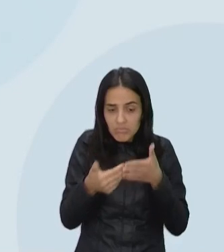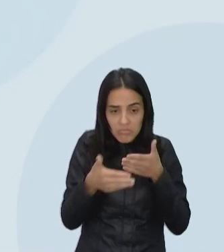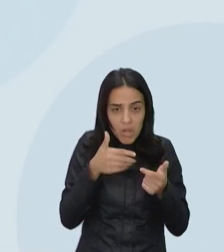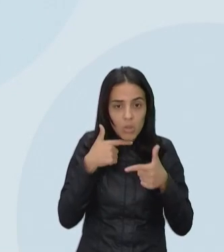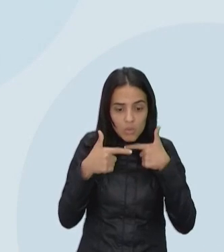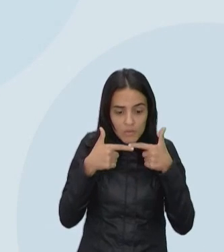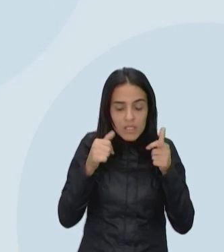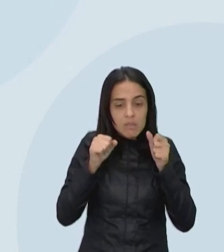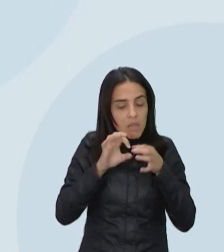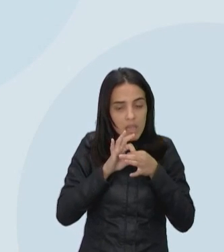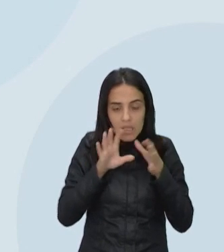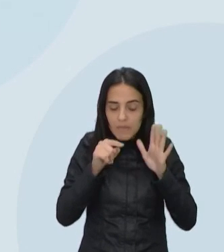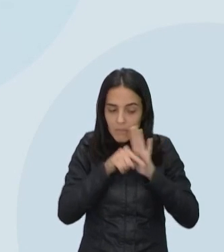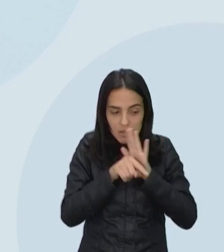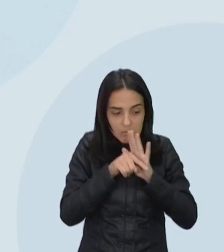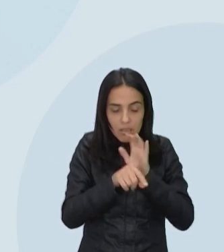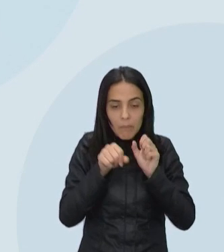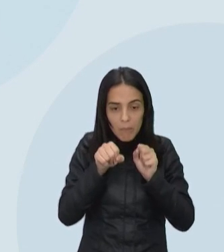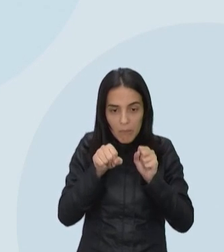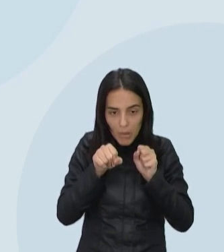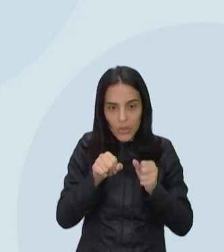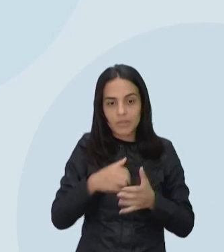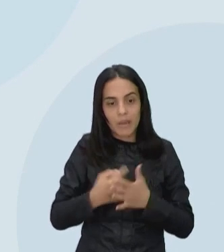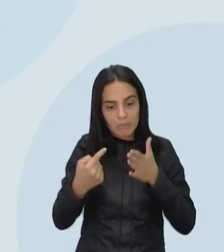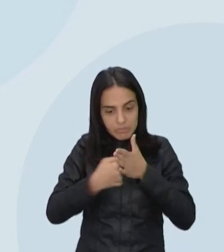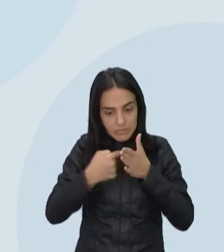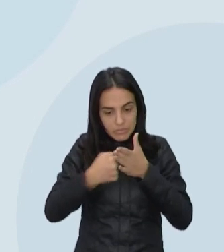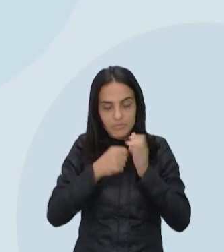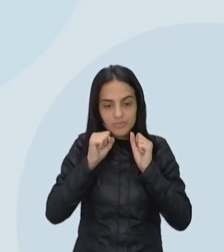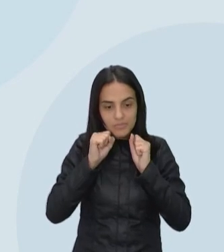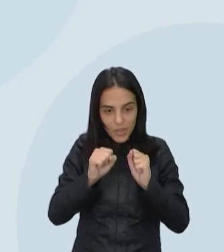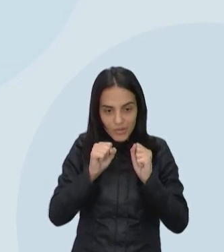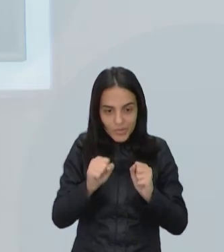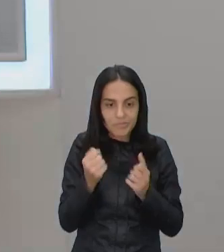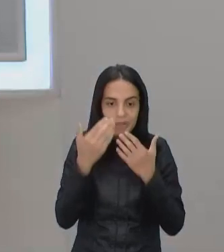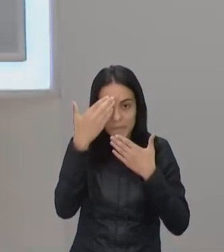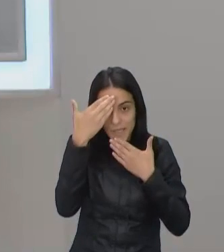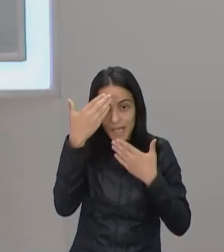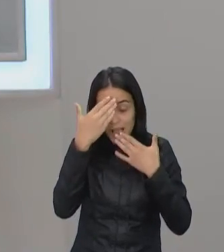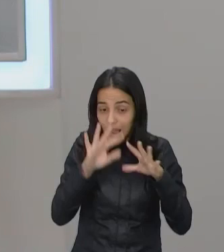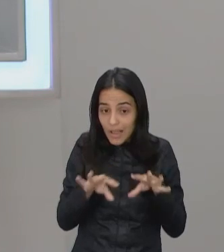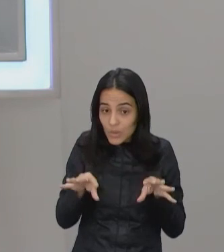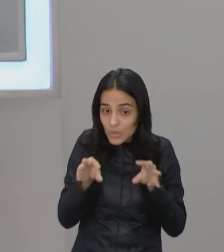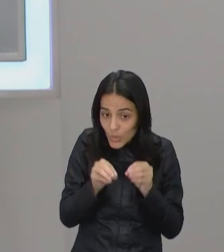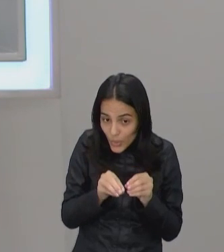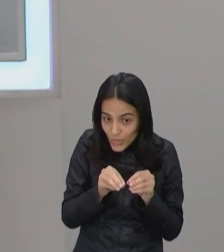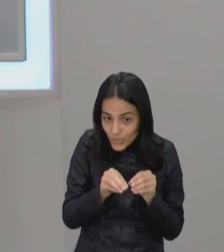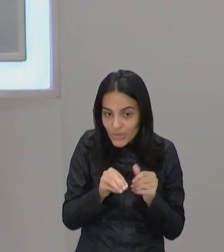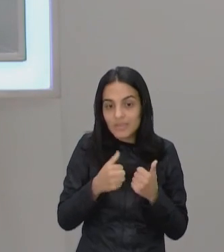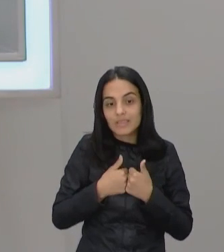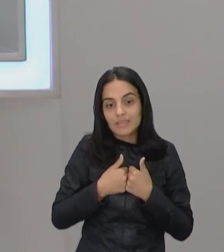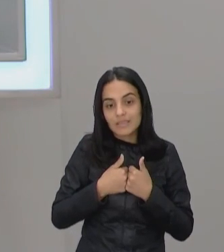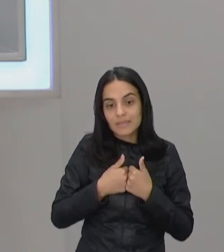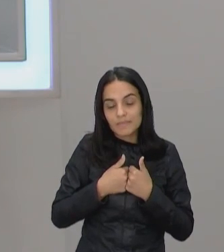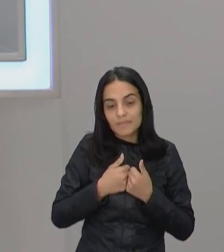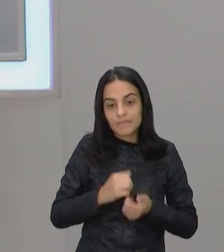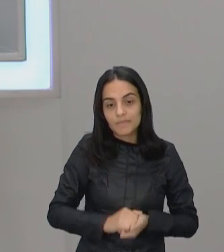eu estou à disposição para me perguntar, certo? Muito obrigado a todos vocês. Tenham